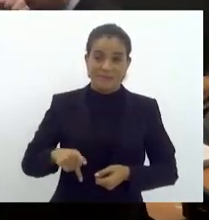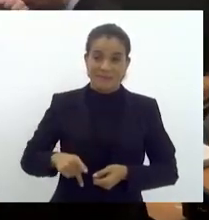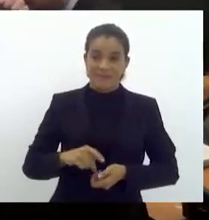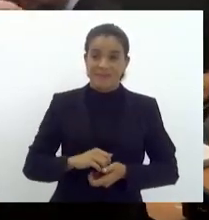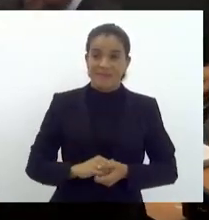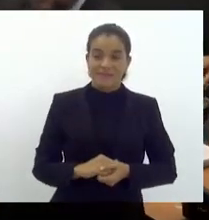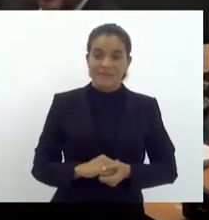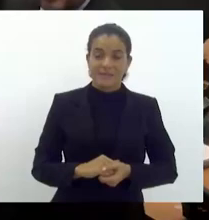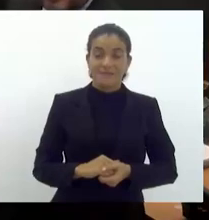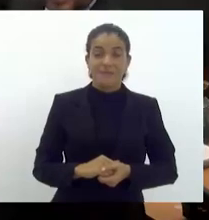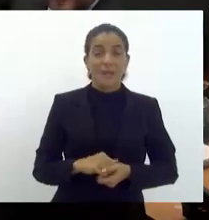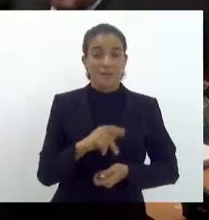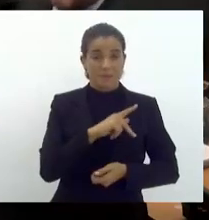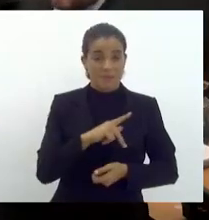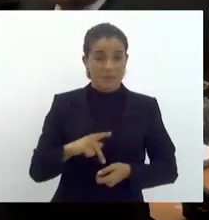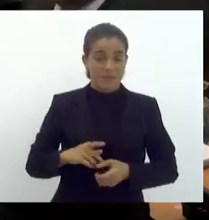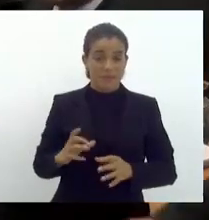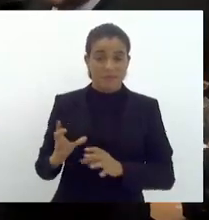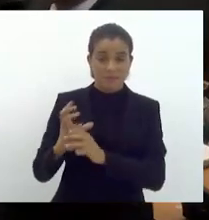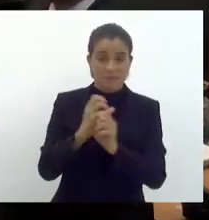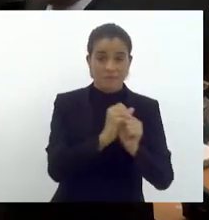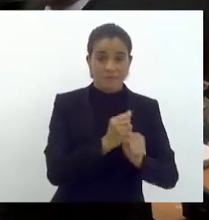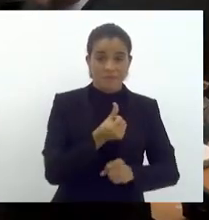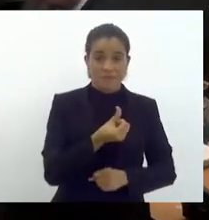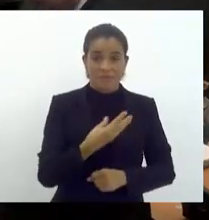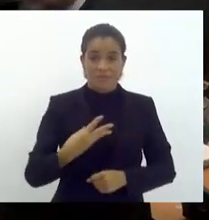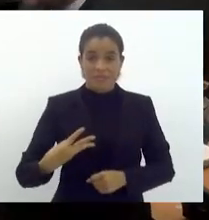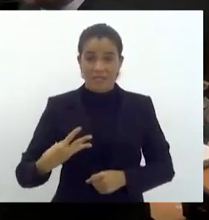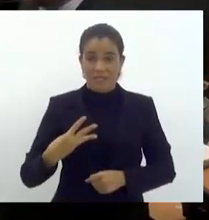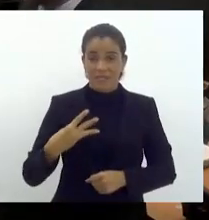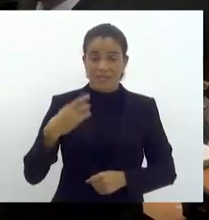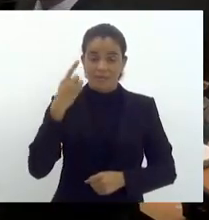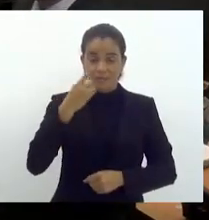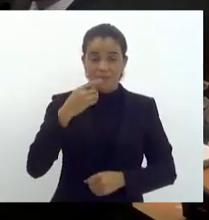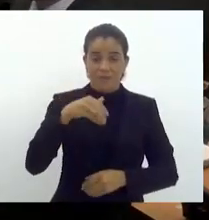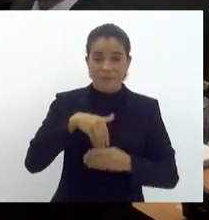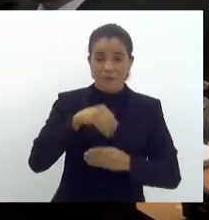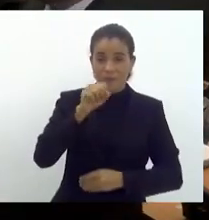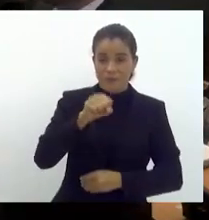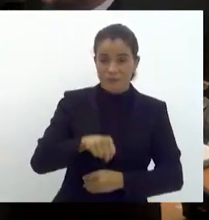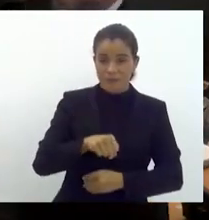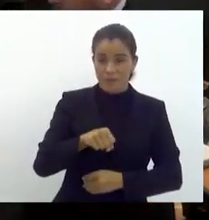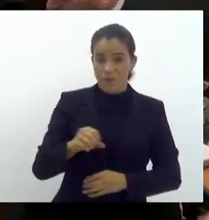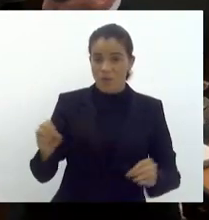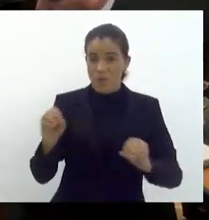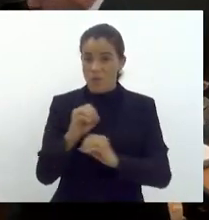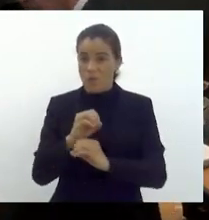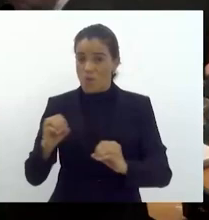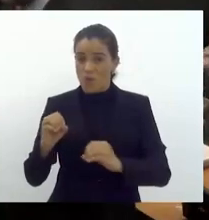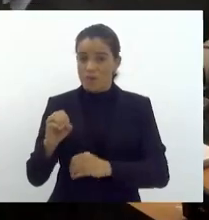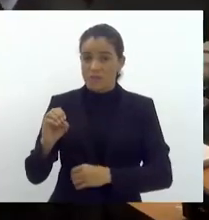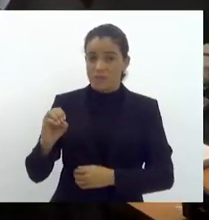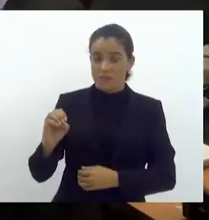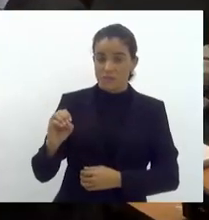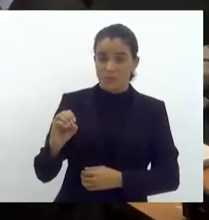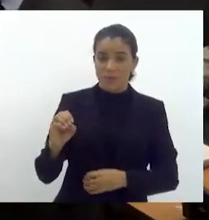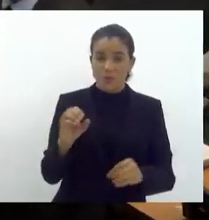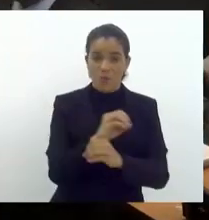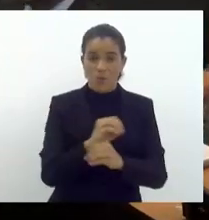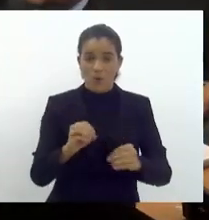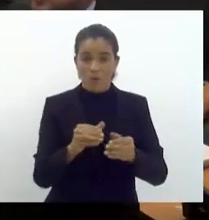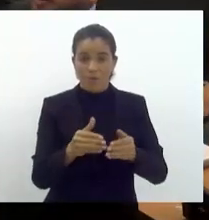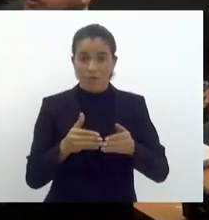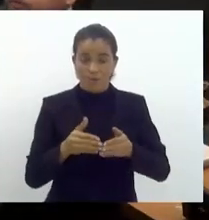presidência proclama resultado 63 deputados votaram sim nenhum não nenhuma